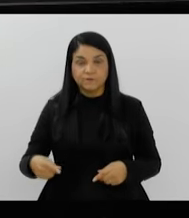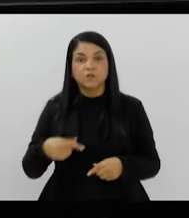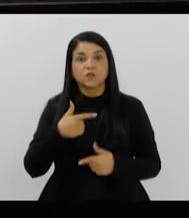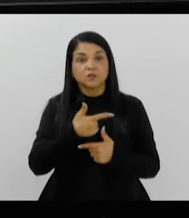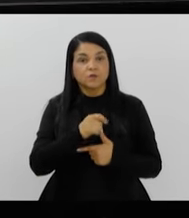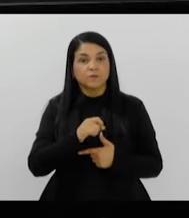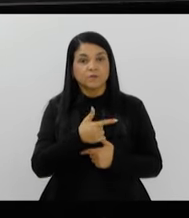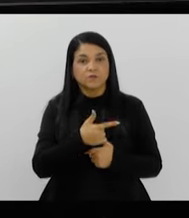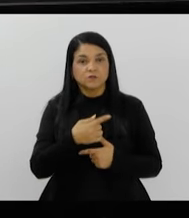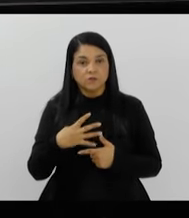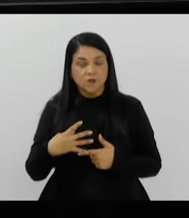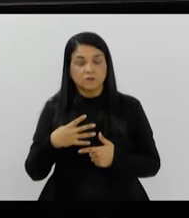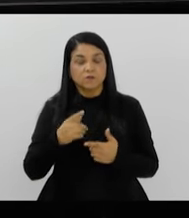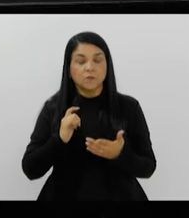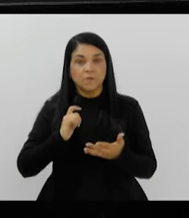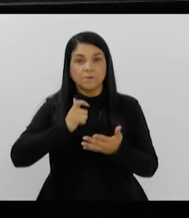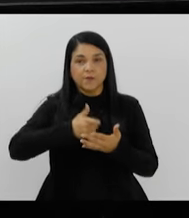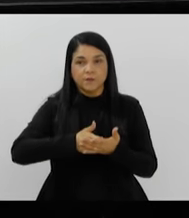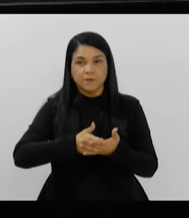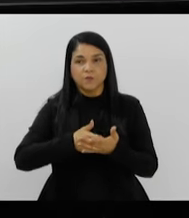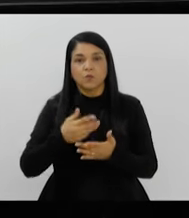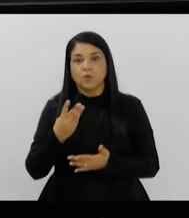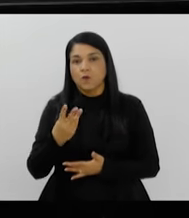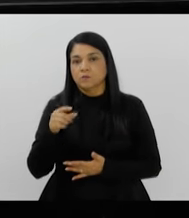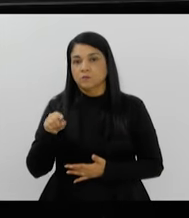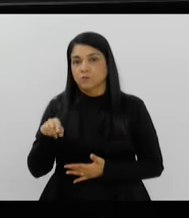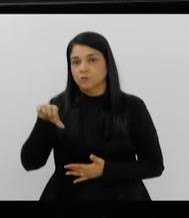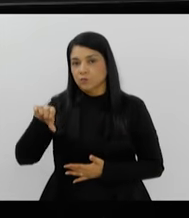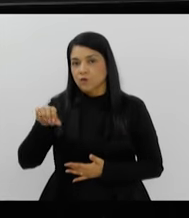o pagamento do valor de 4,9